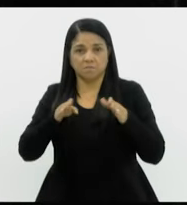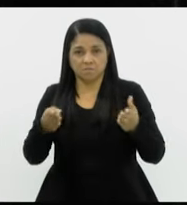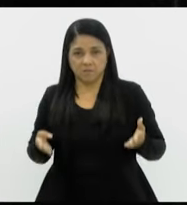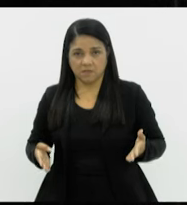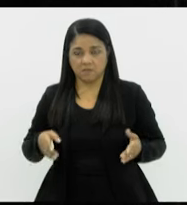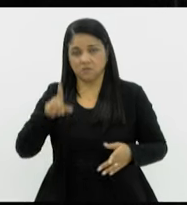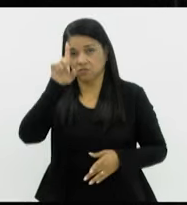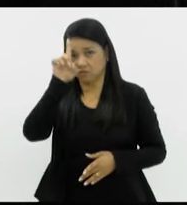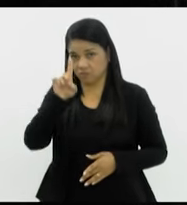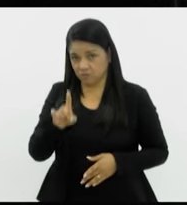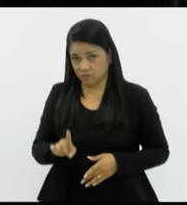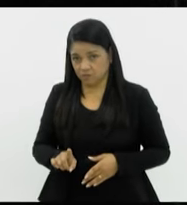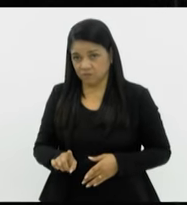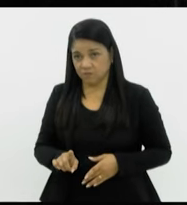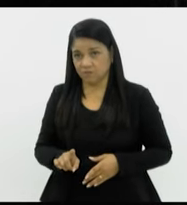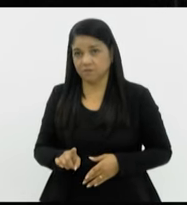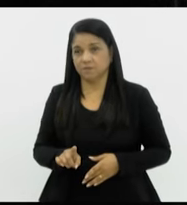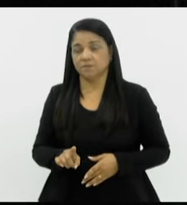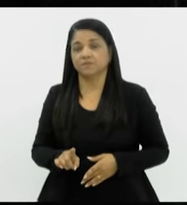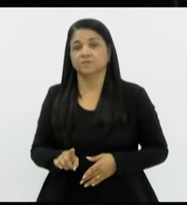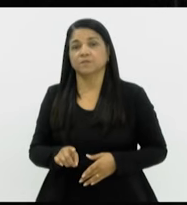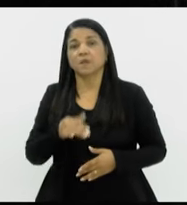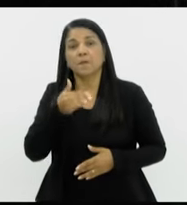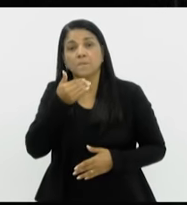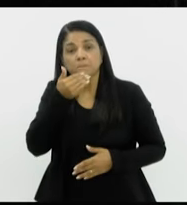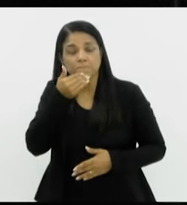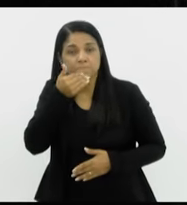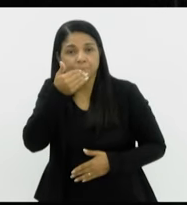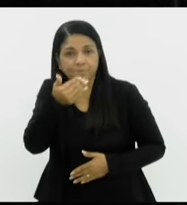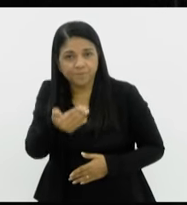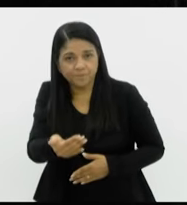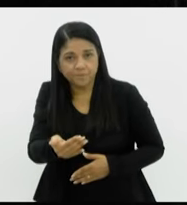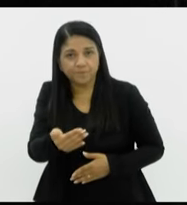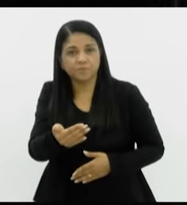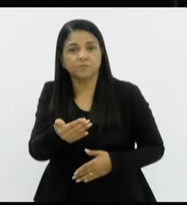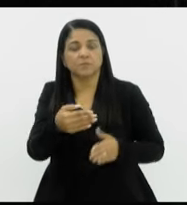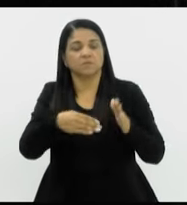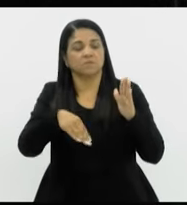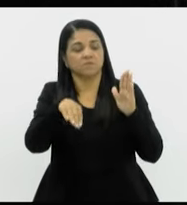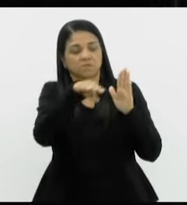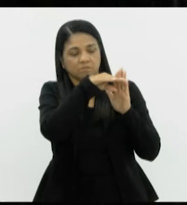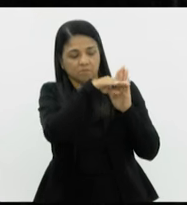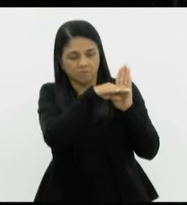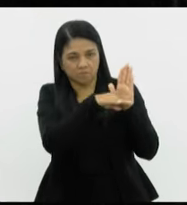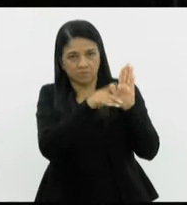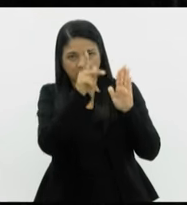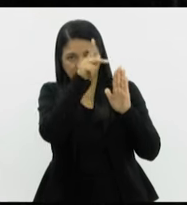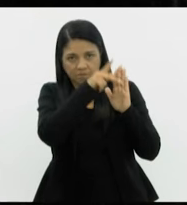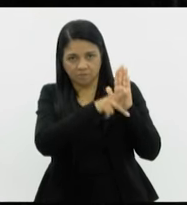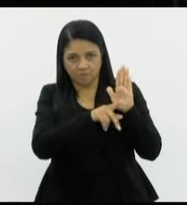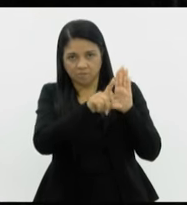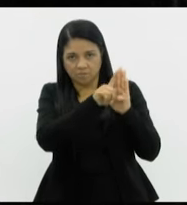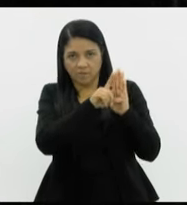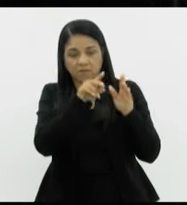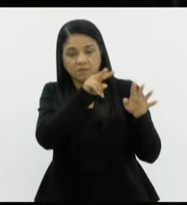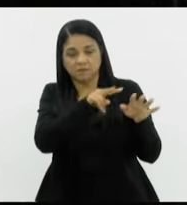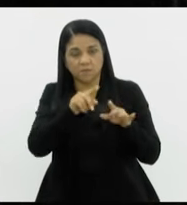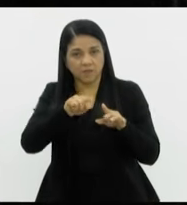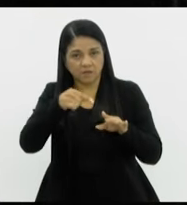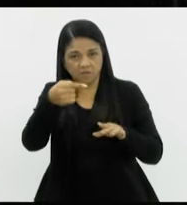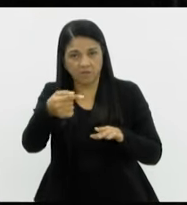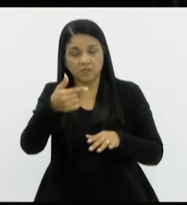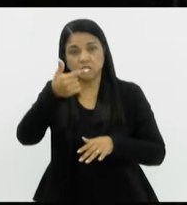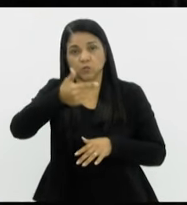diretora, que solicite para que ele venha à pauta na semana que vem, em segunda e última